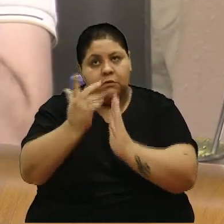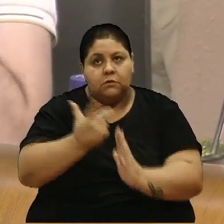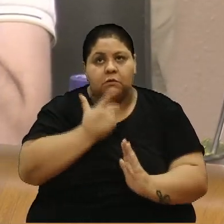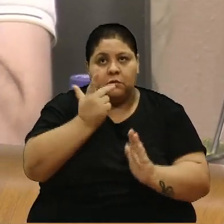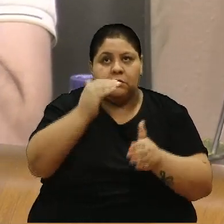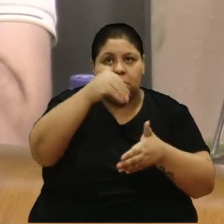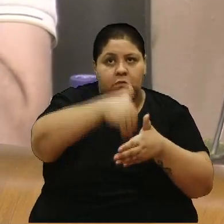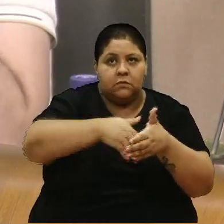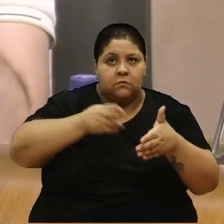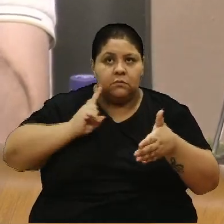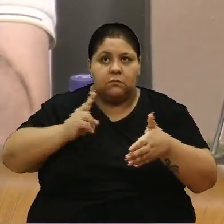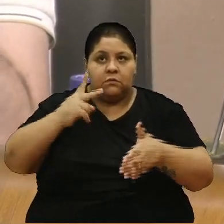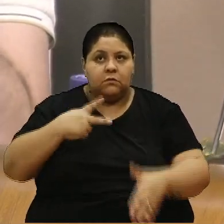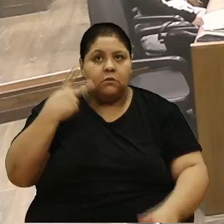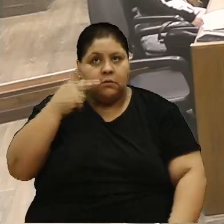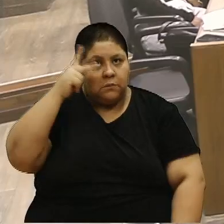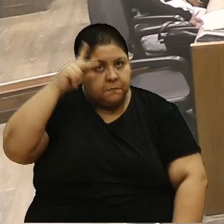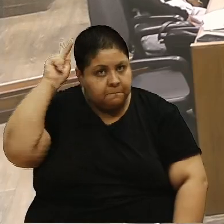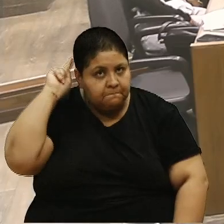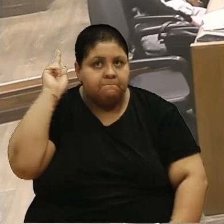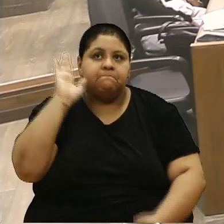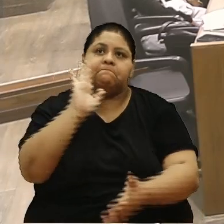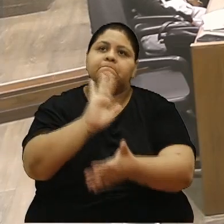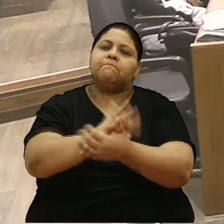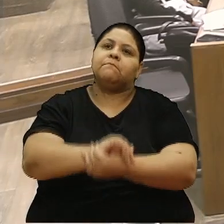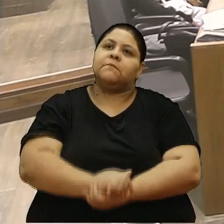voto, segue vereador Iago Morandi.